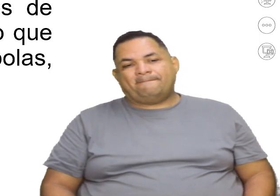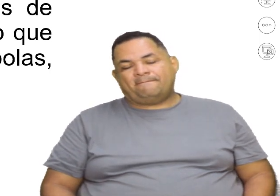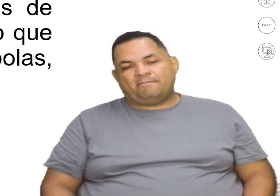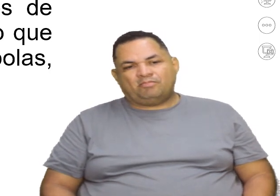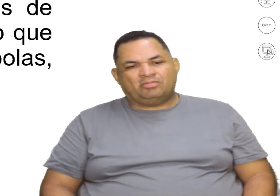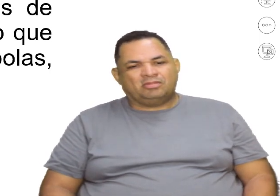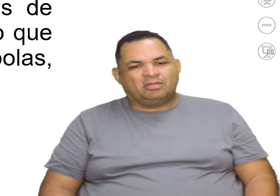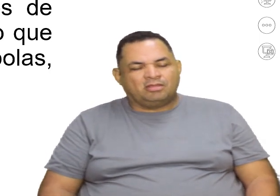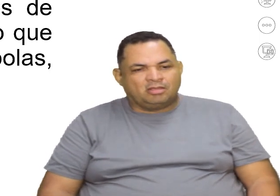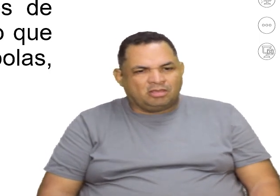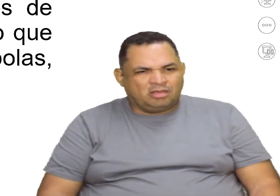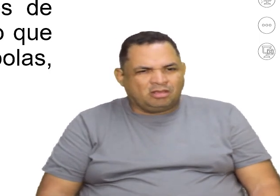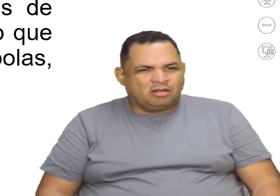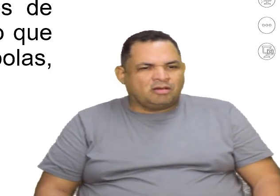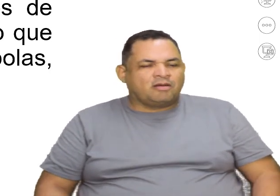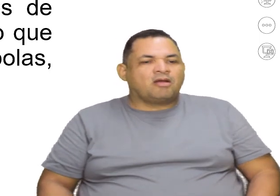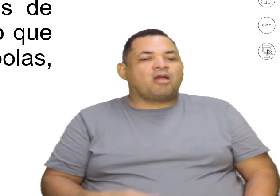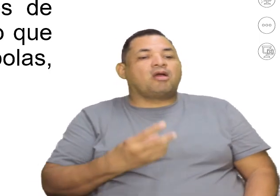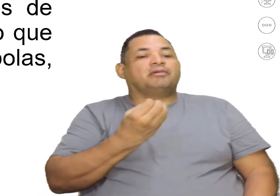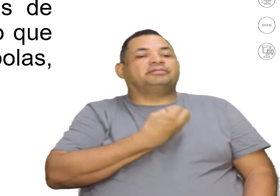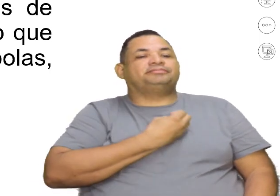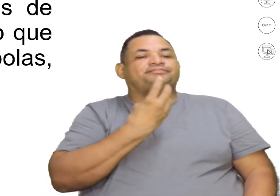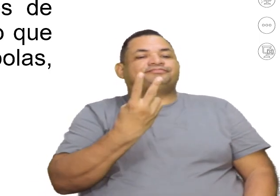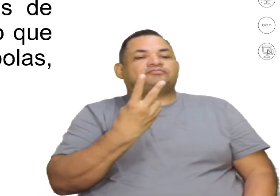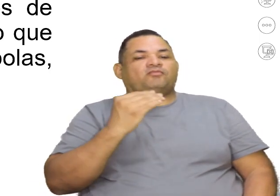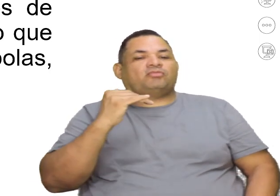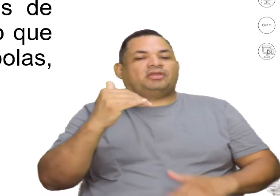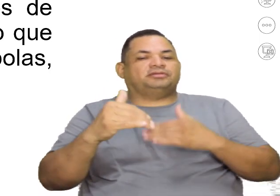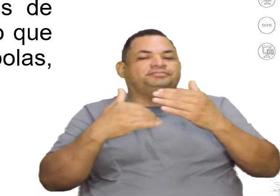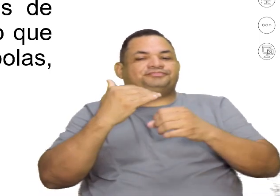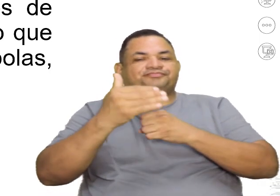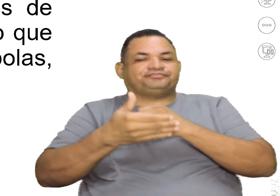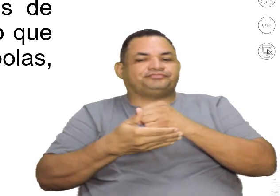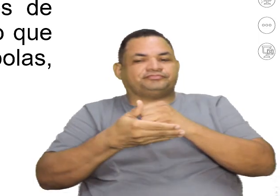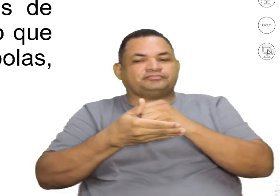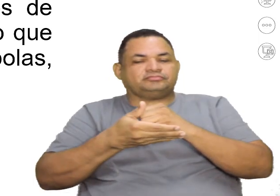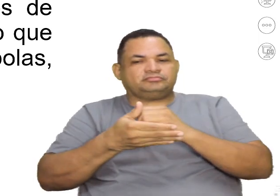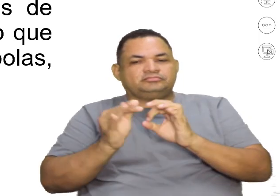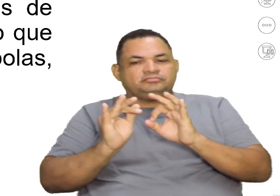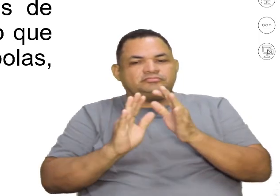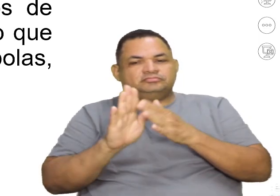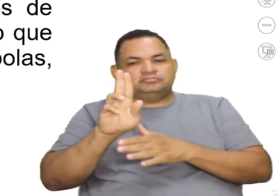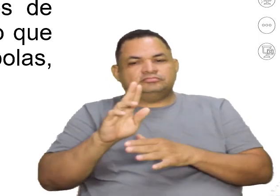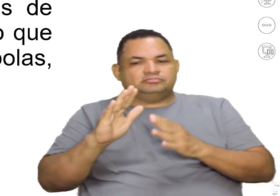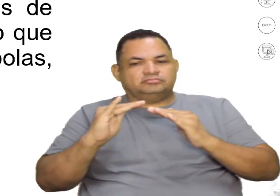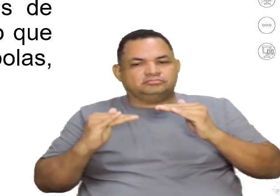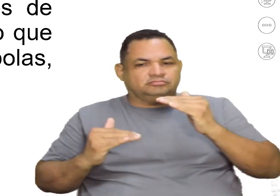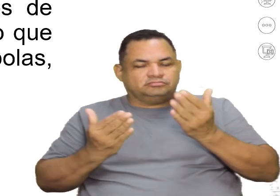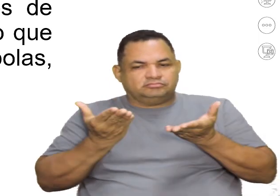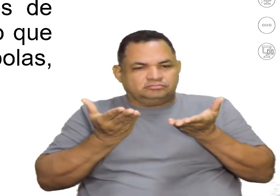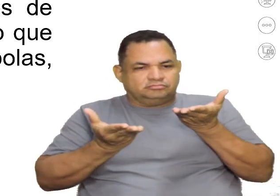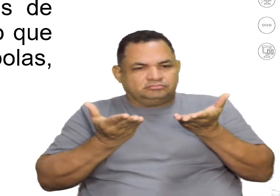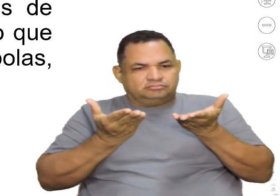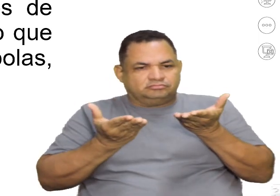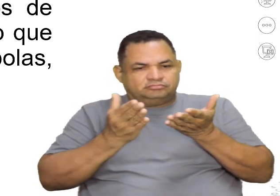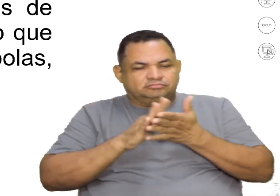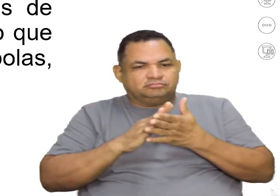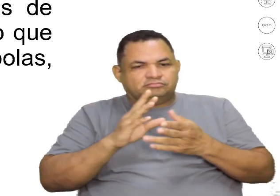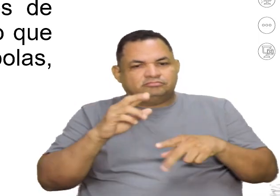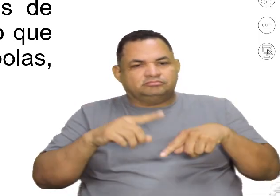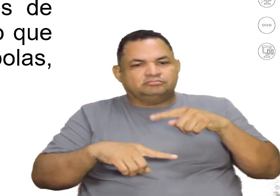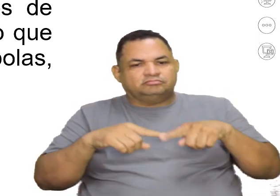está correta. 2. É um desenvolvimento sustentável? É o uso equilibrado dos